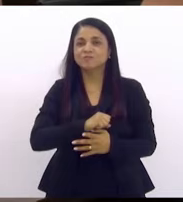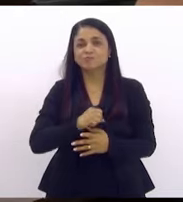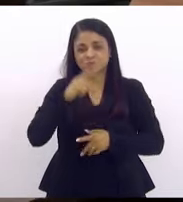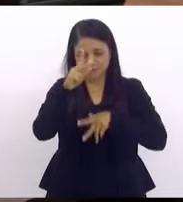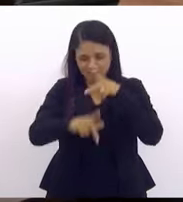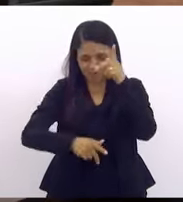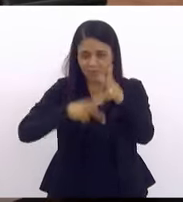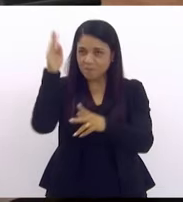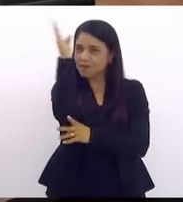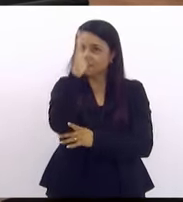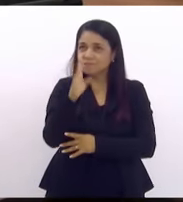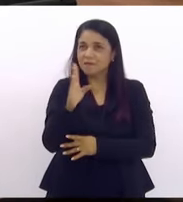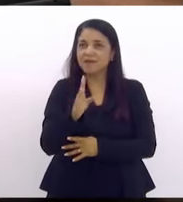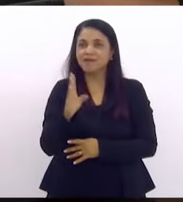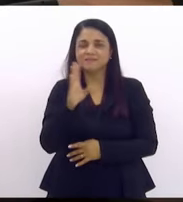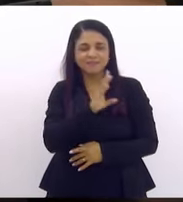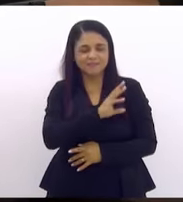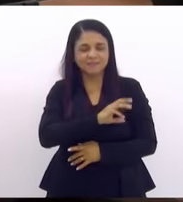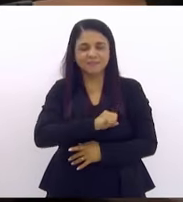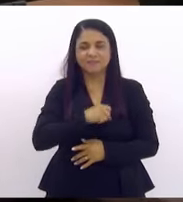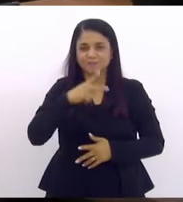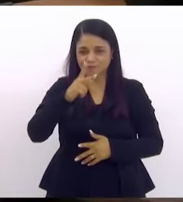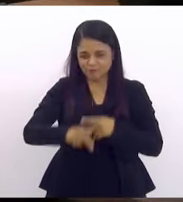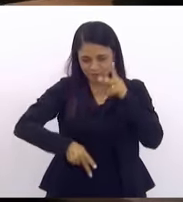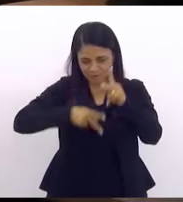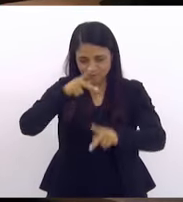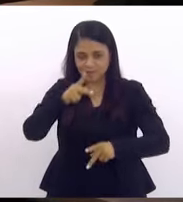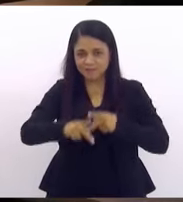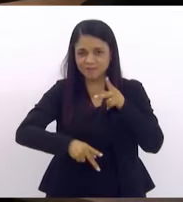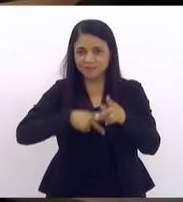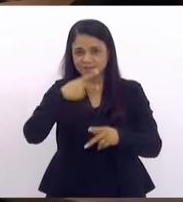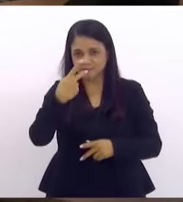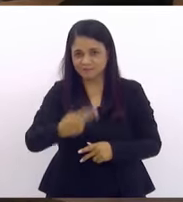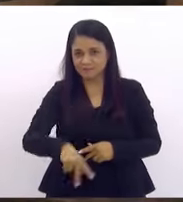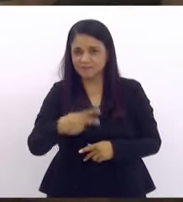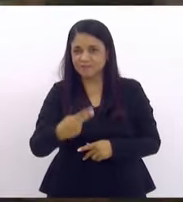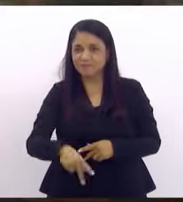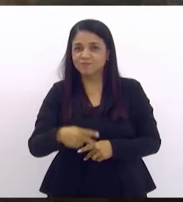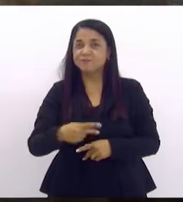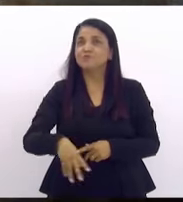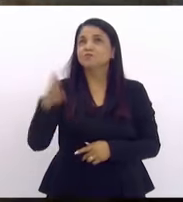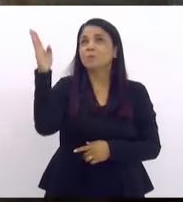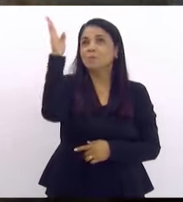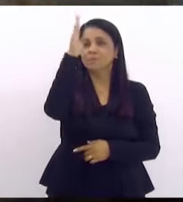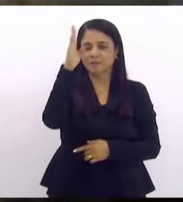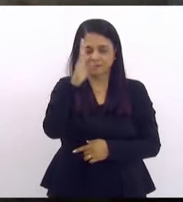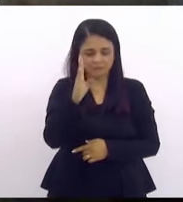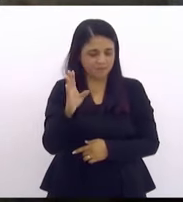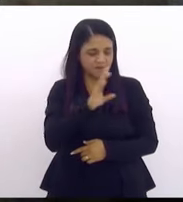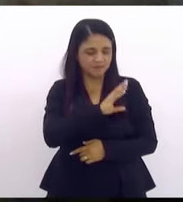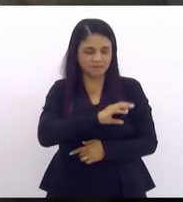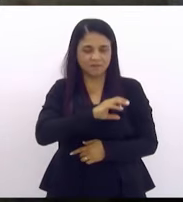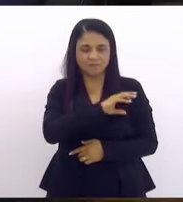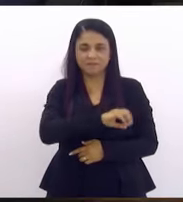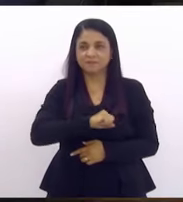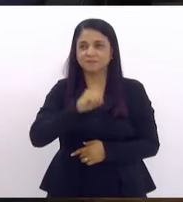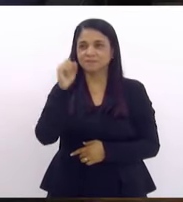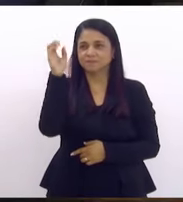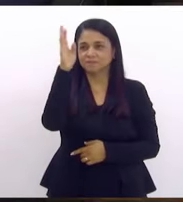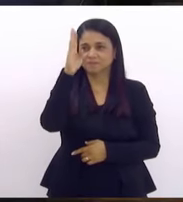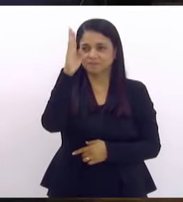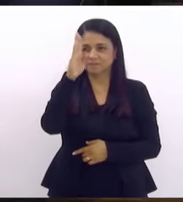milas do Brasil a pátria amada dos filhos dess SAS mã Gentil pada